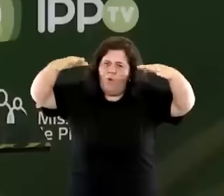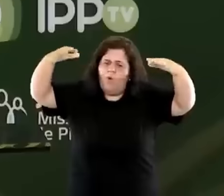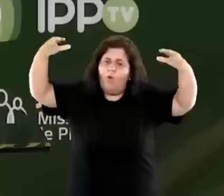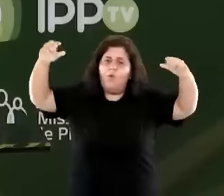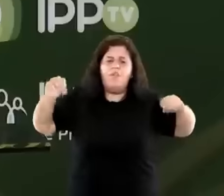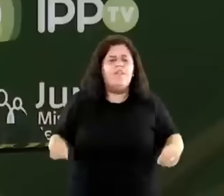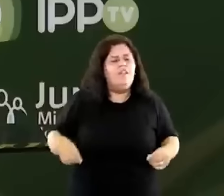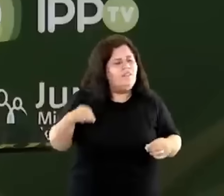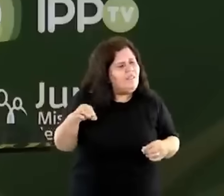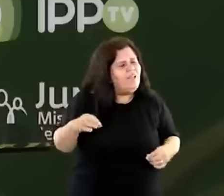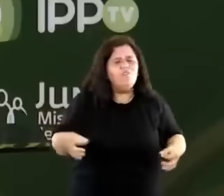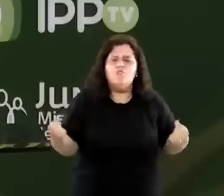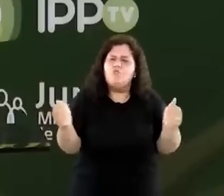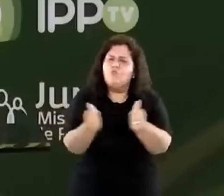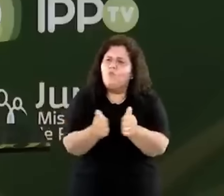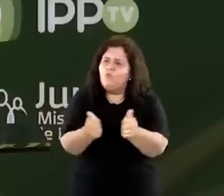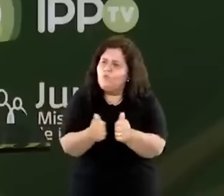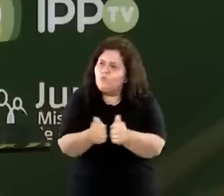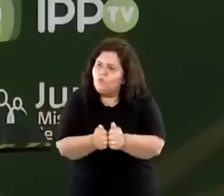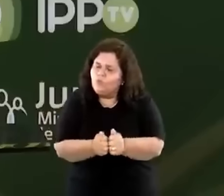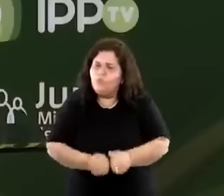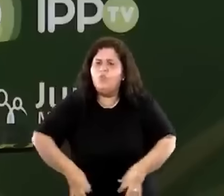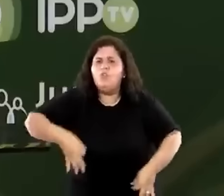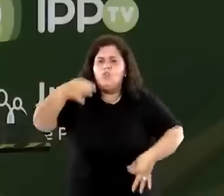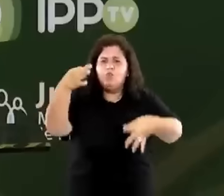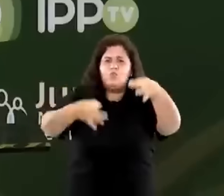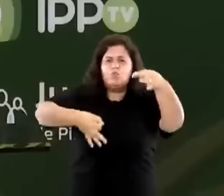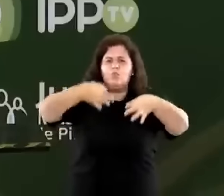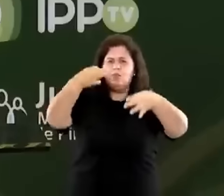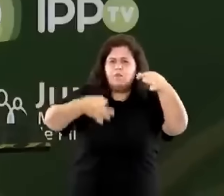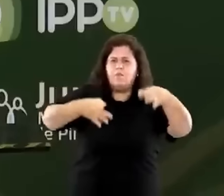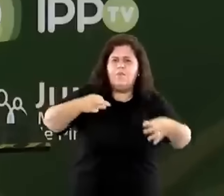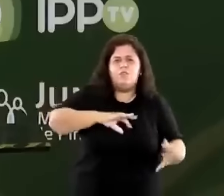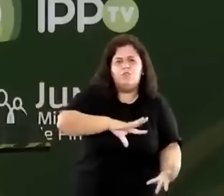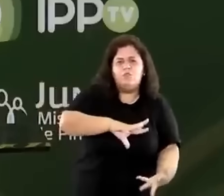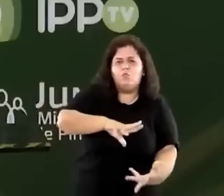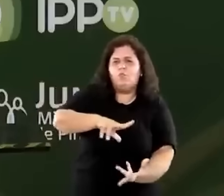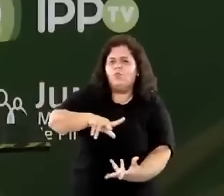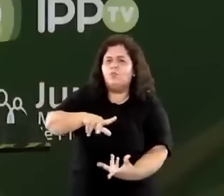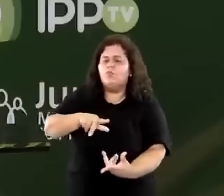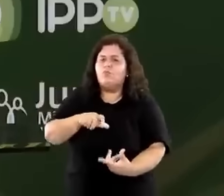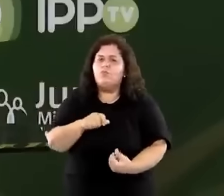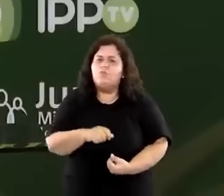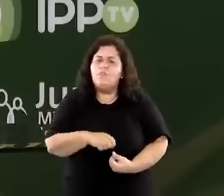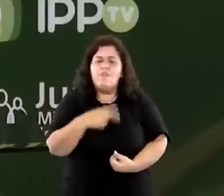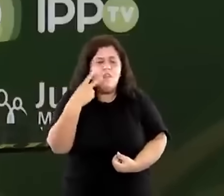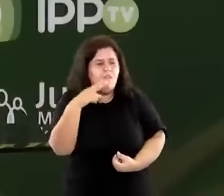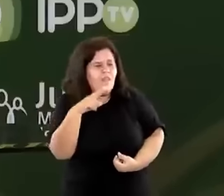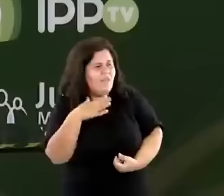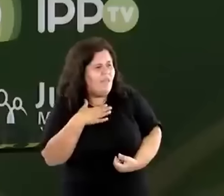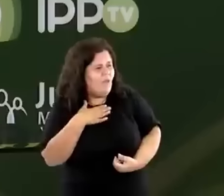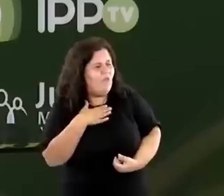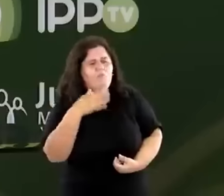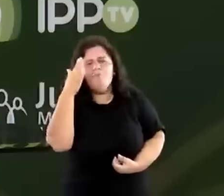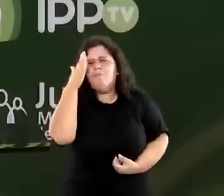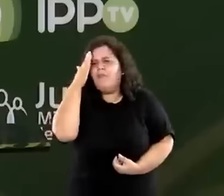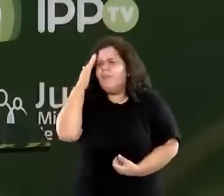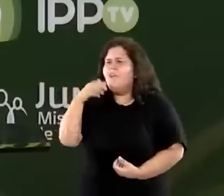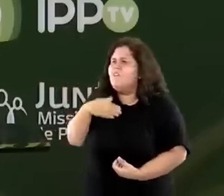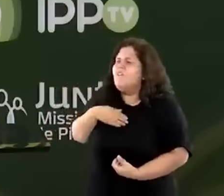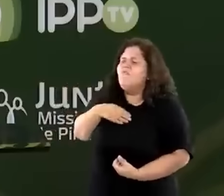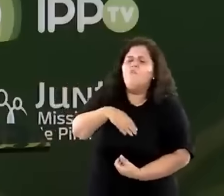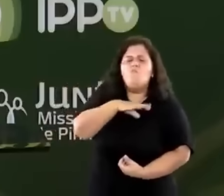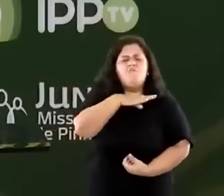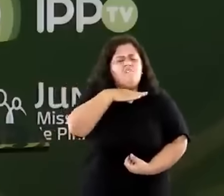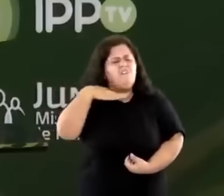julgamento do mundo irmãos é tão importante entender isso às vezes você pensa eu só vou pro céu vou lá ver coisas lindas escutar coisas